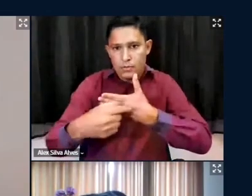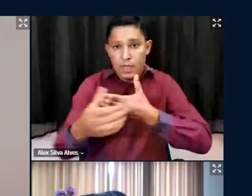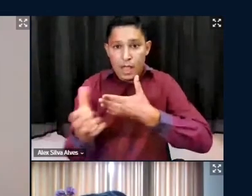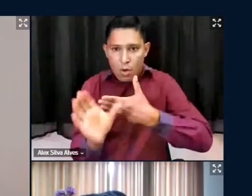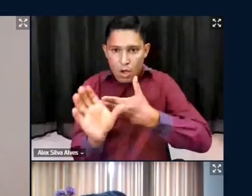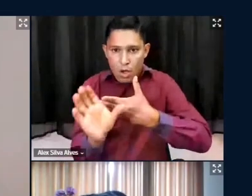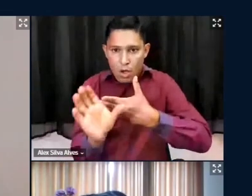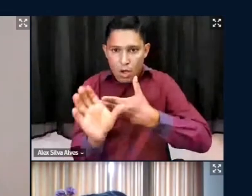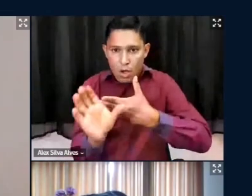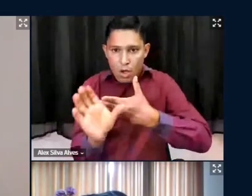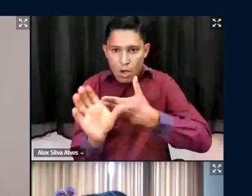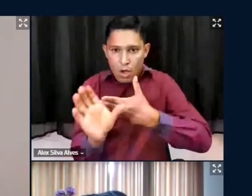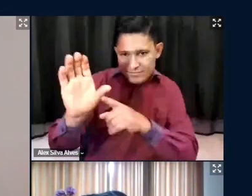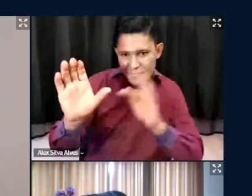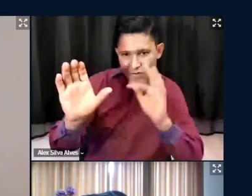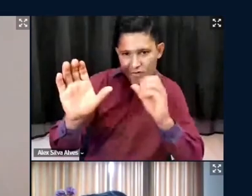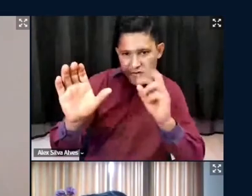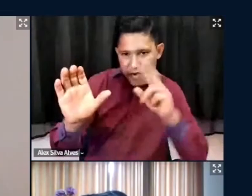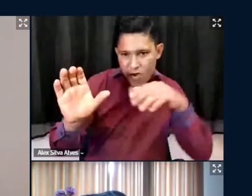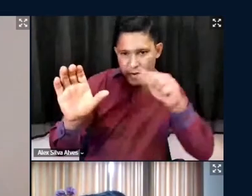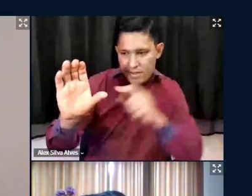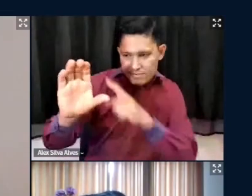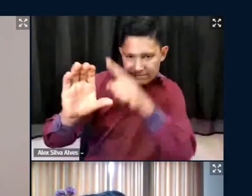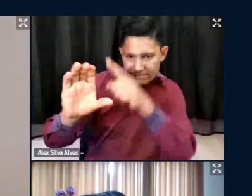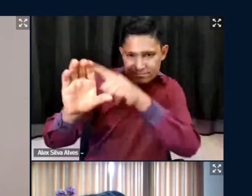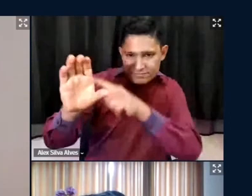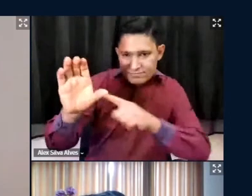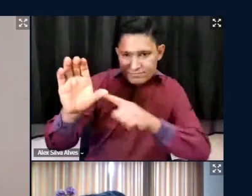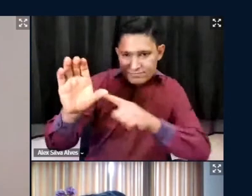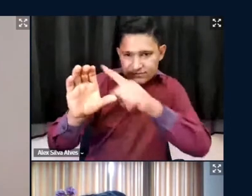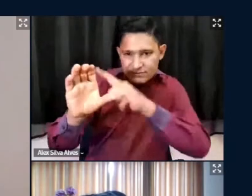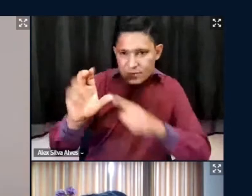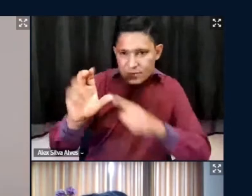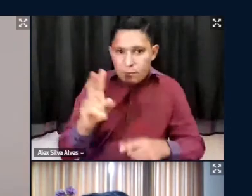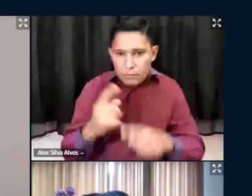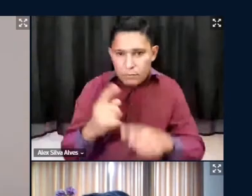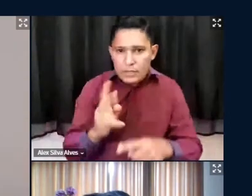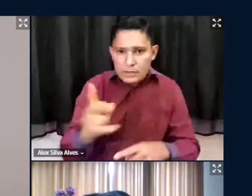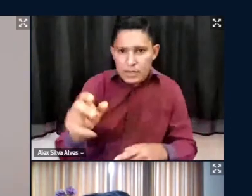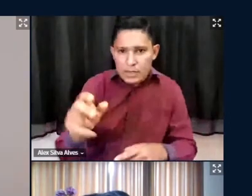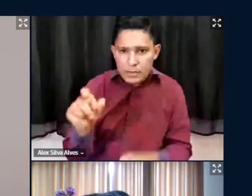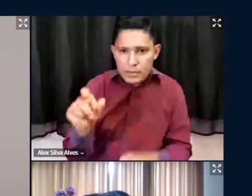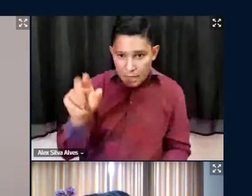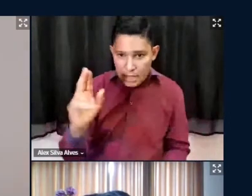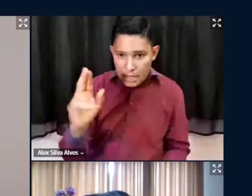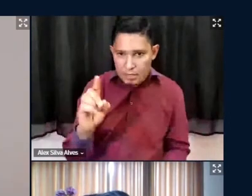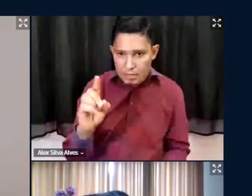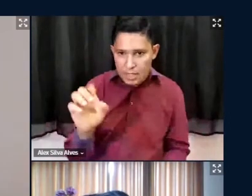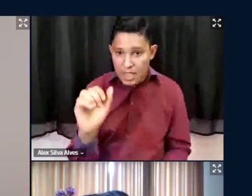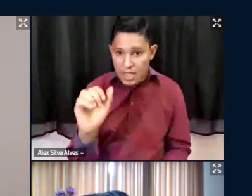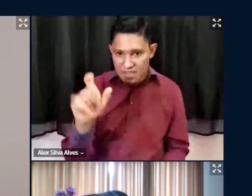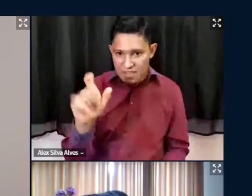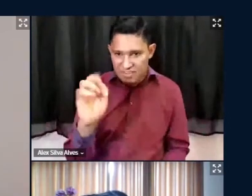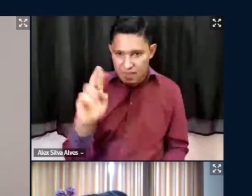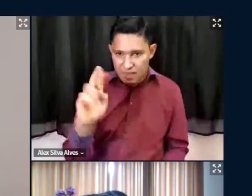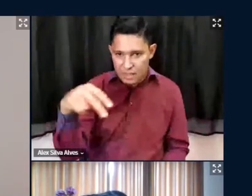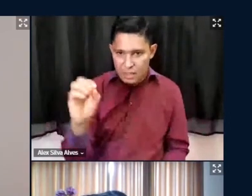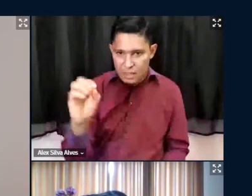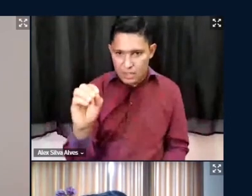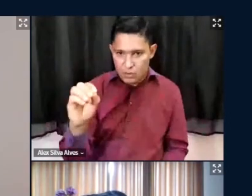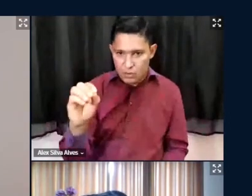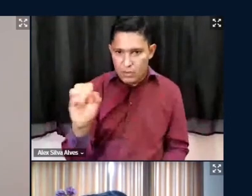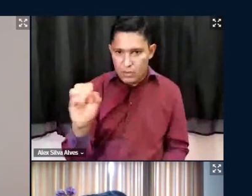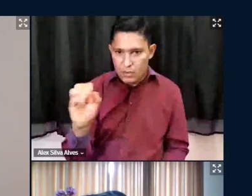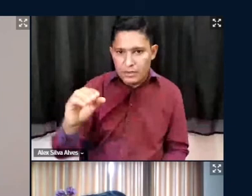necessidade de se conectar ao computador. Então, a forma... é essa do HD externo. Então, foi